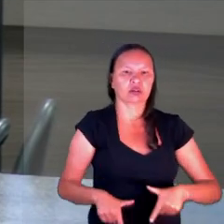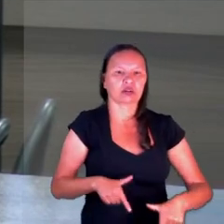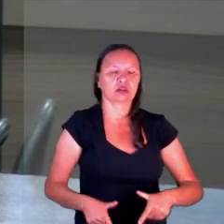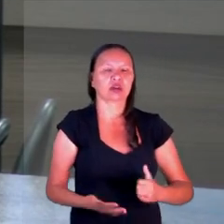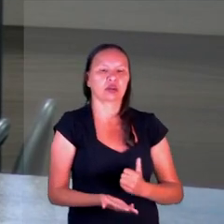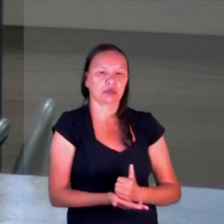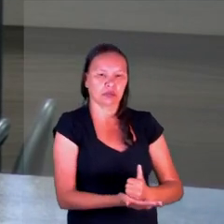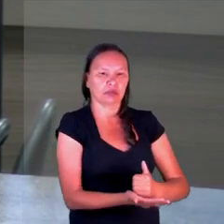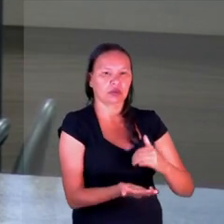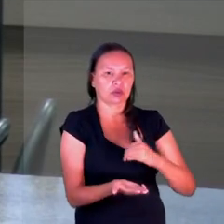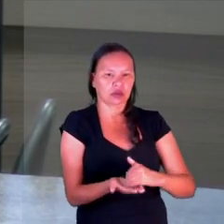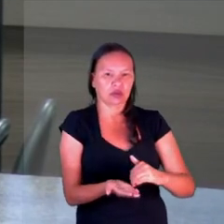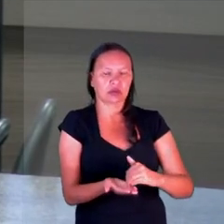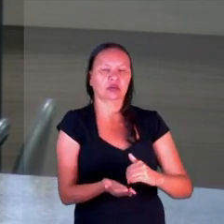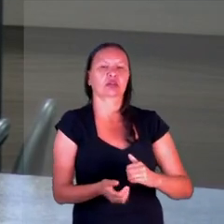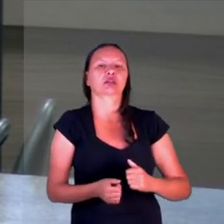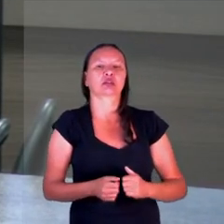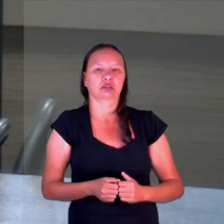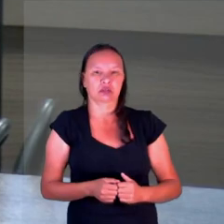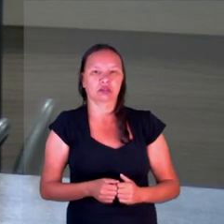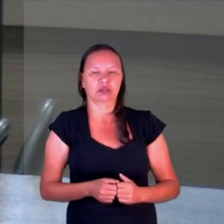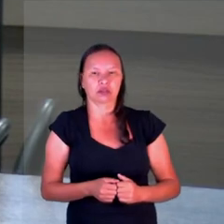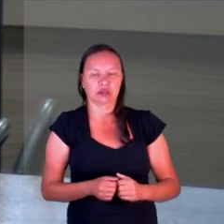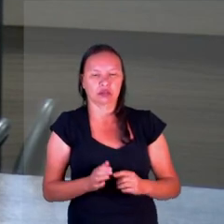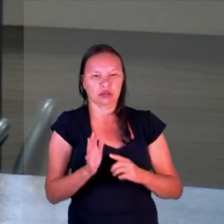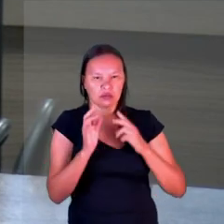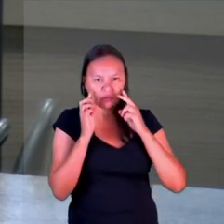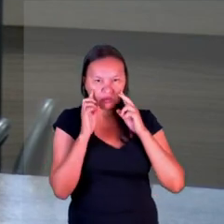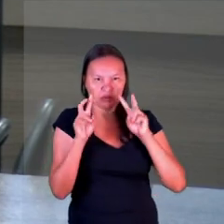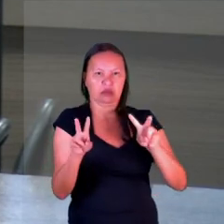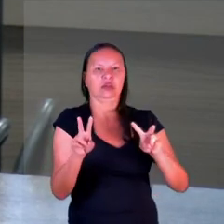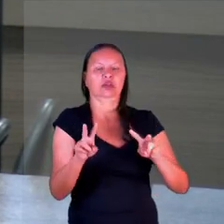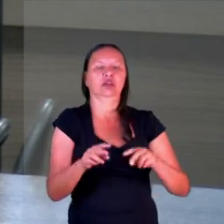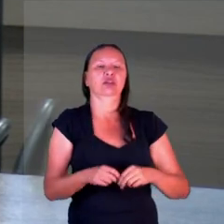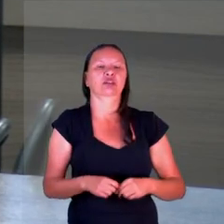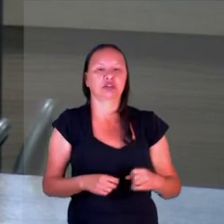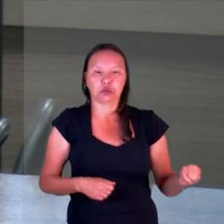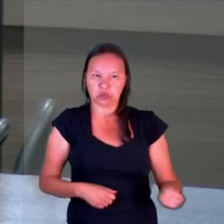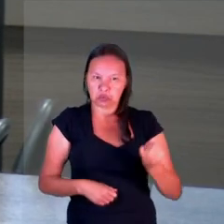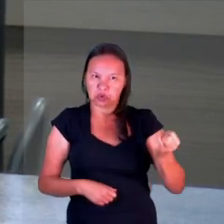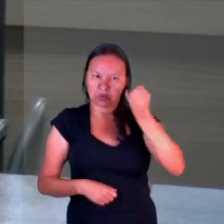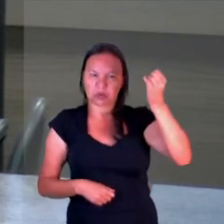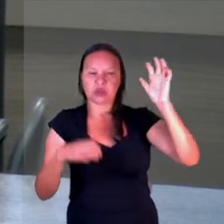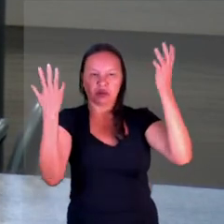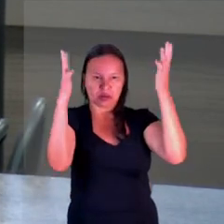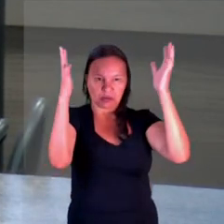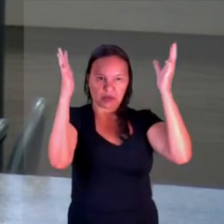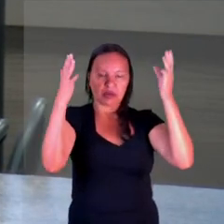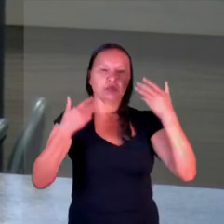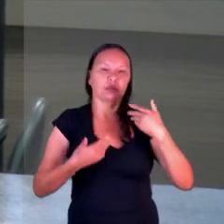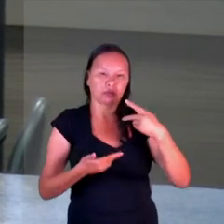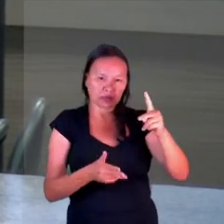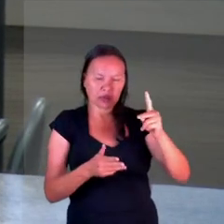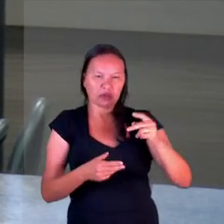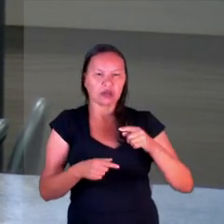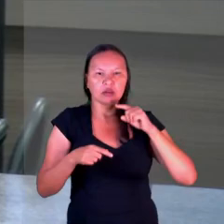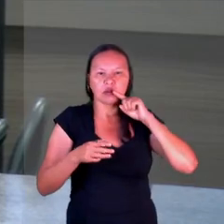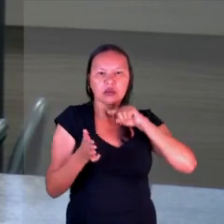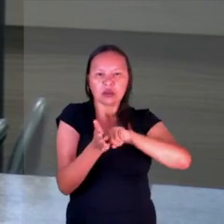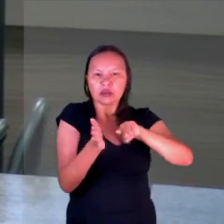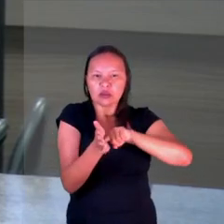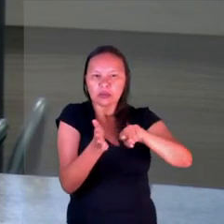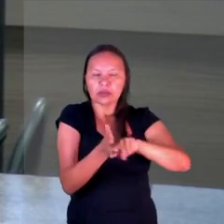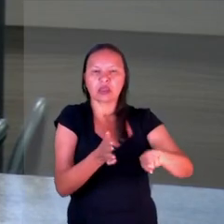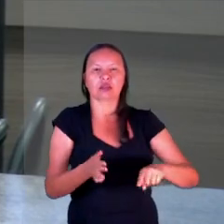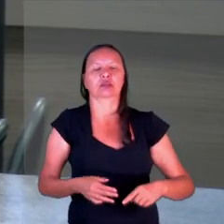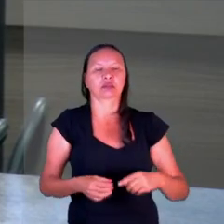espaços de atuação eu eu vi assim como uma inspiração né parabéns pra senhora a minha pergunta pra senhora olha só